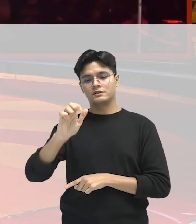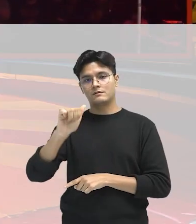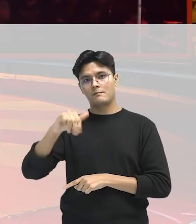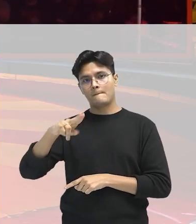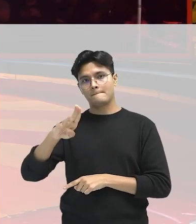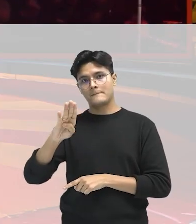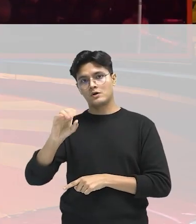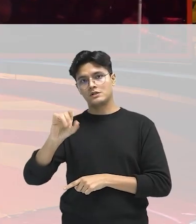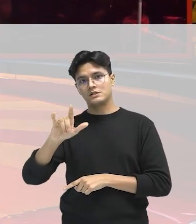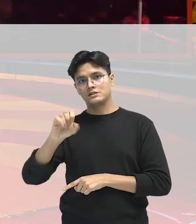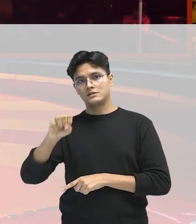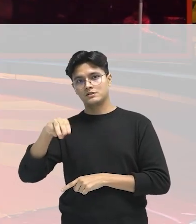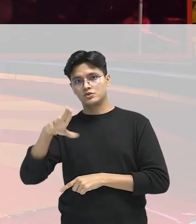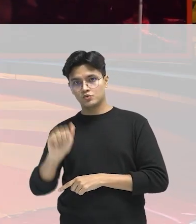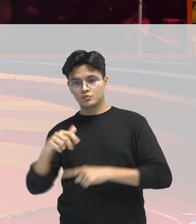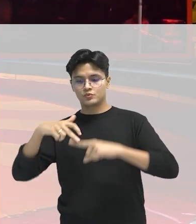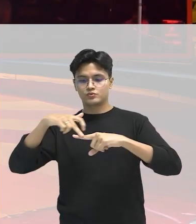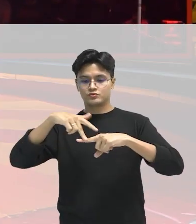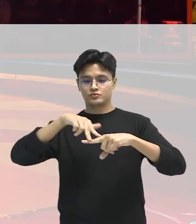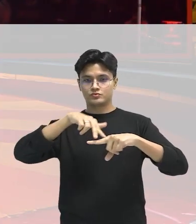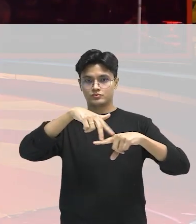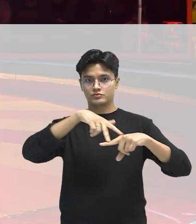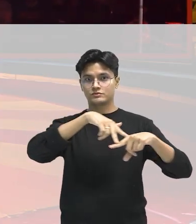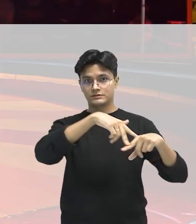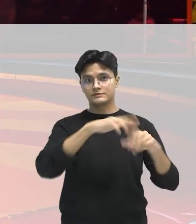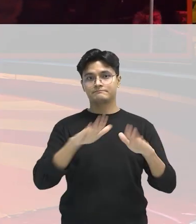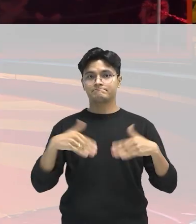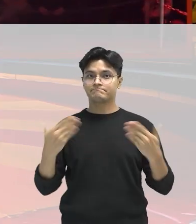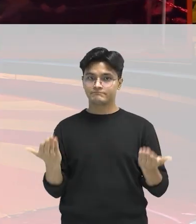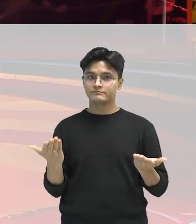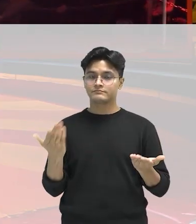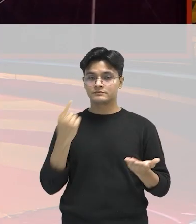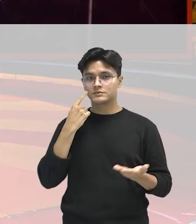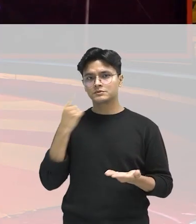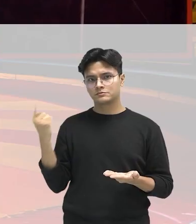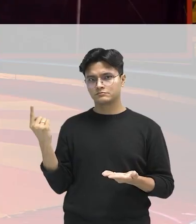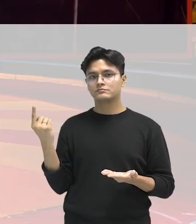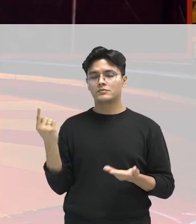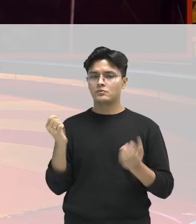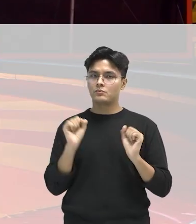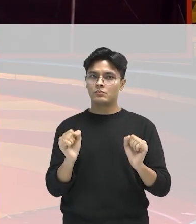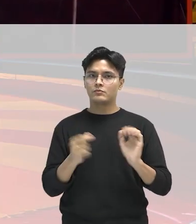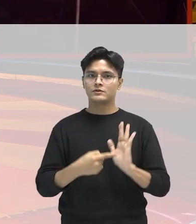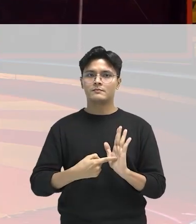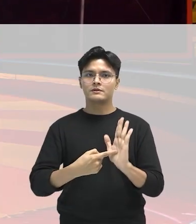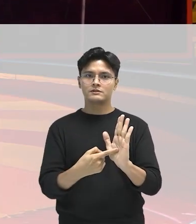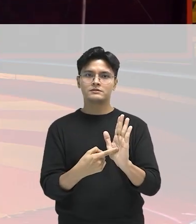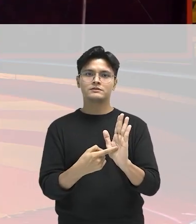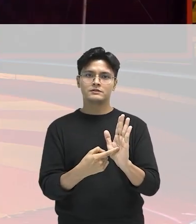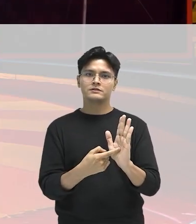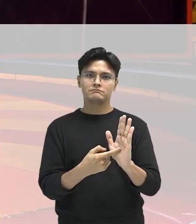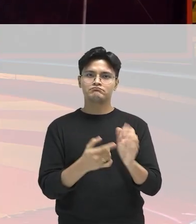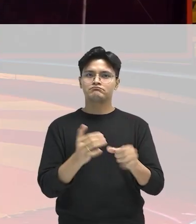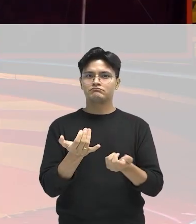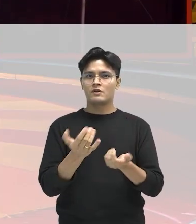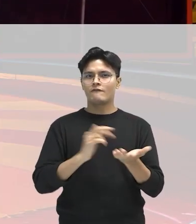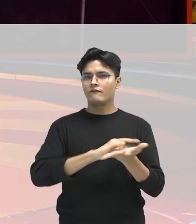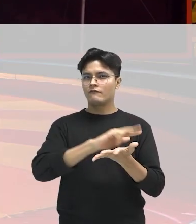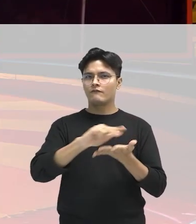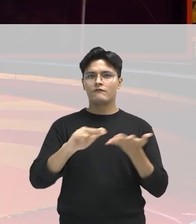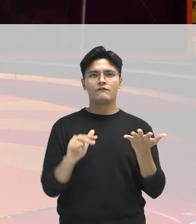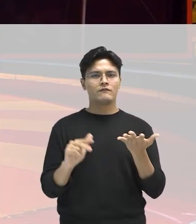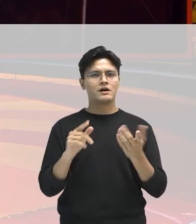sobre a corda bamba. Então, esse equilibrismo, né, pode ser apresentado aí em vários